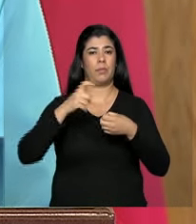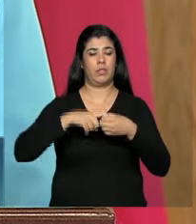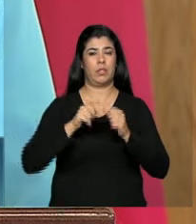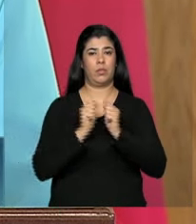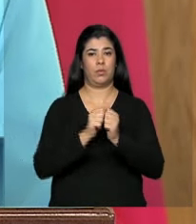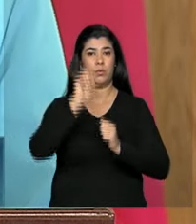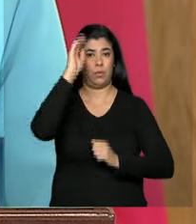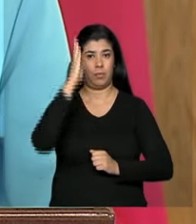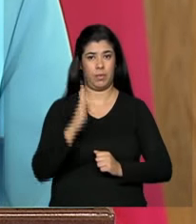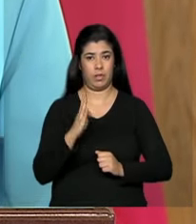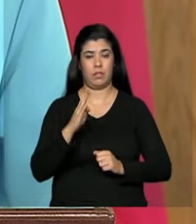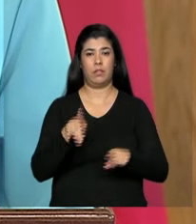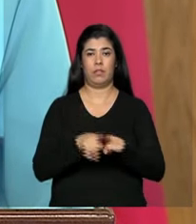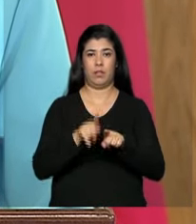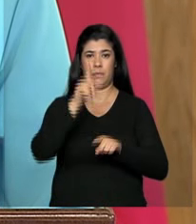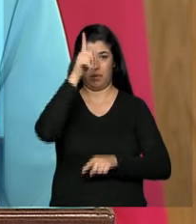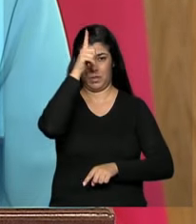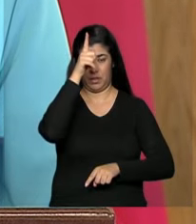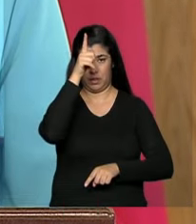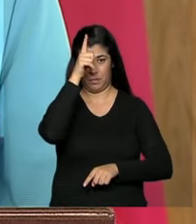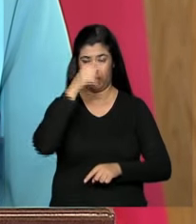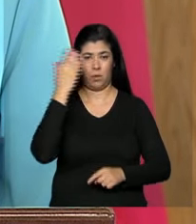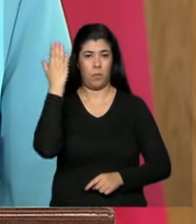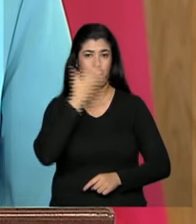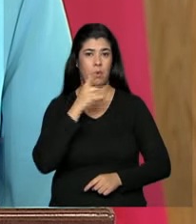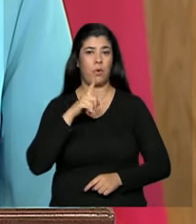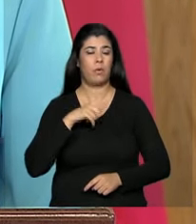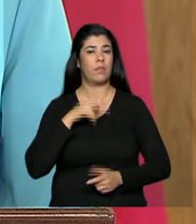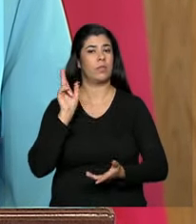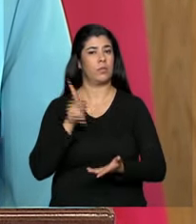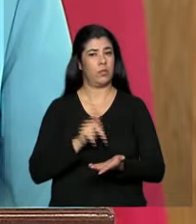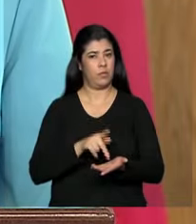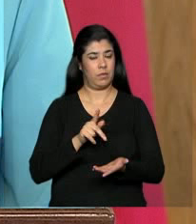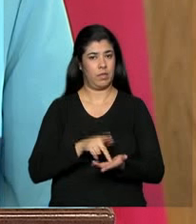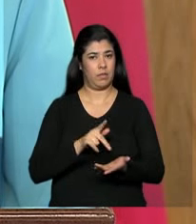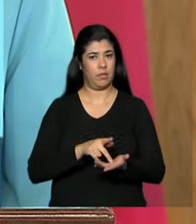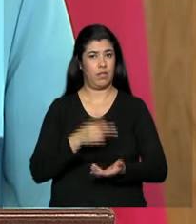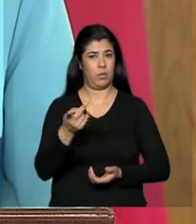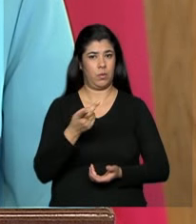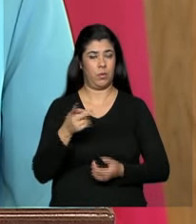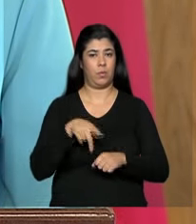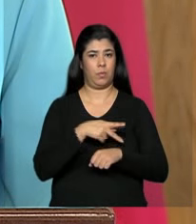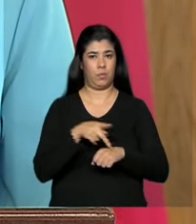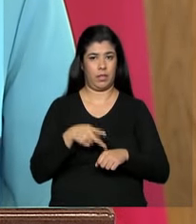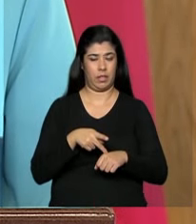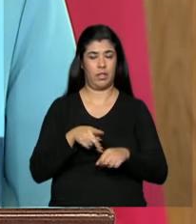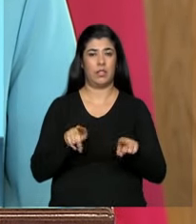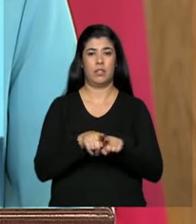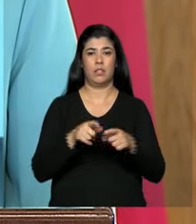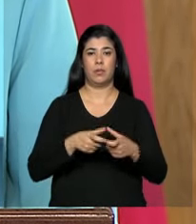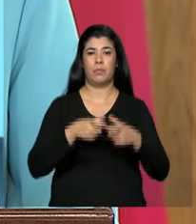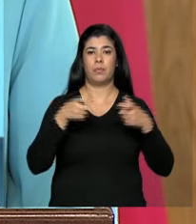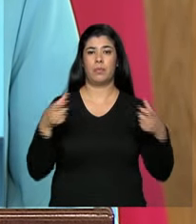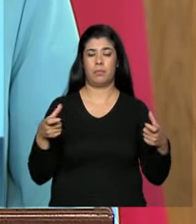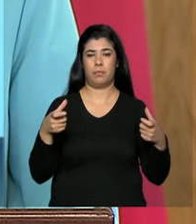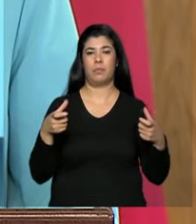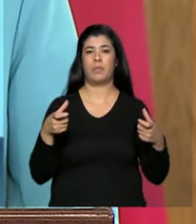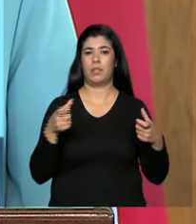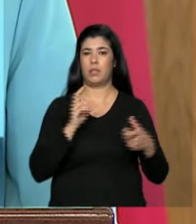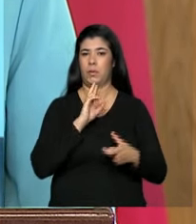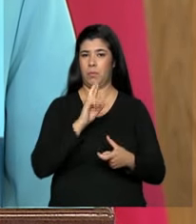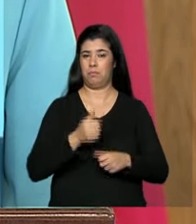Brasil-Alemanha, que atesta a solidez da cooperação bilateral e amplia sua